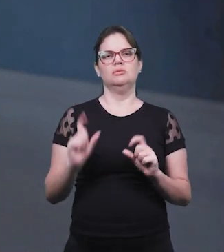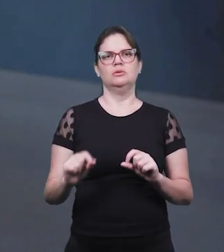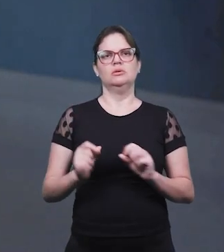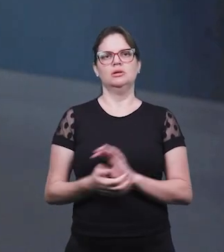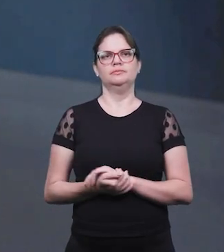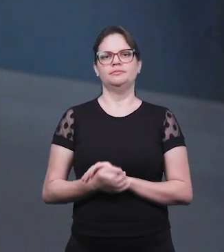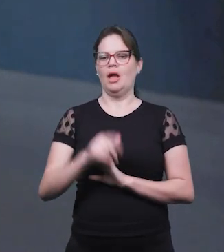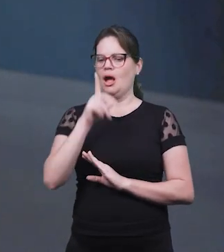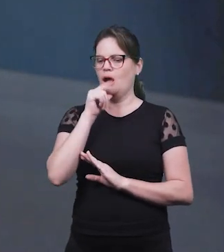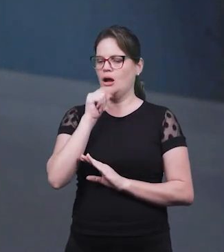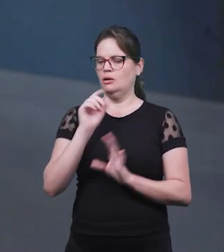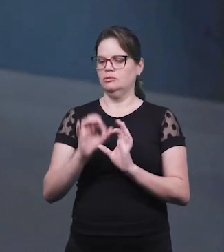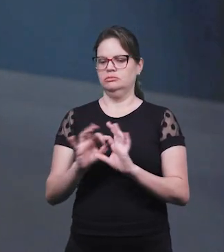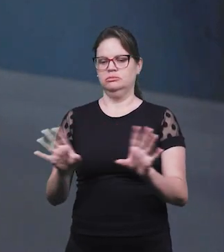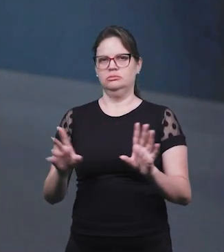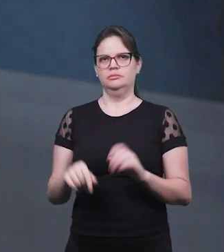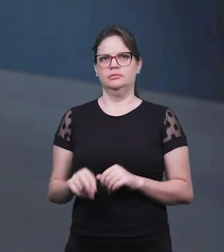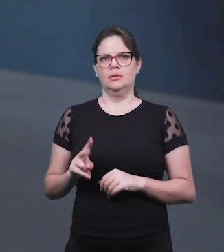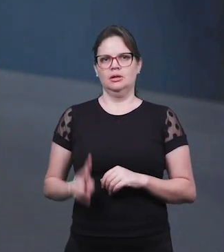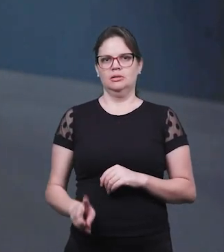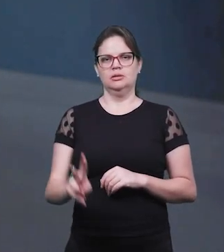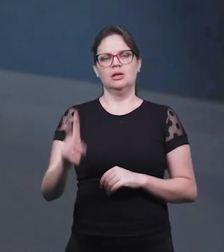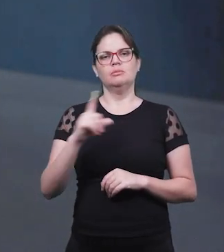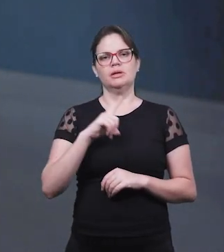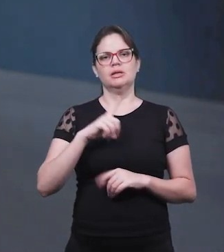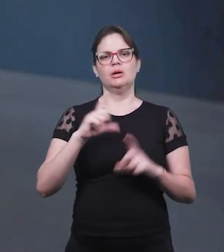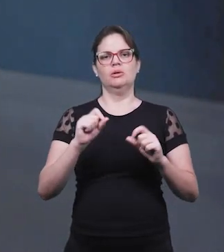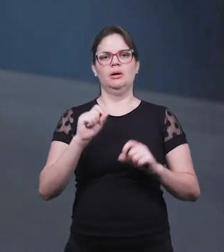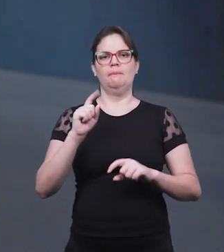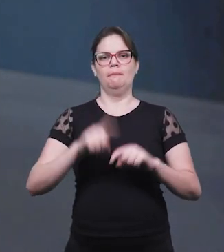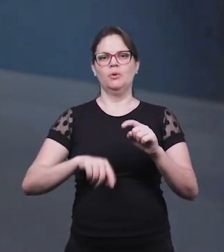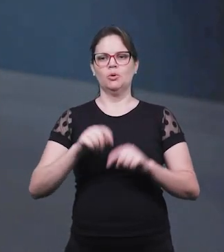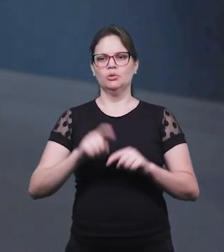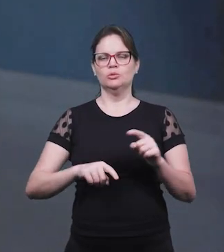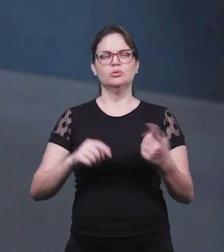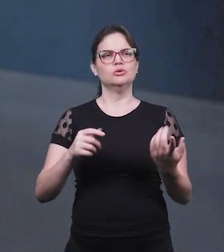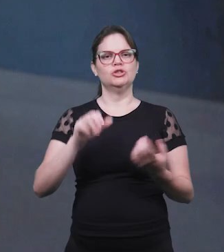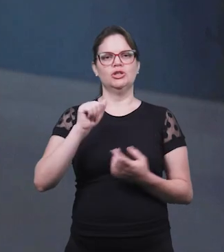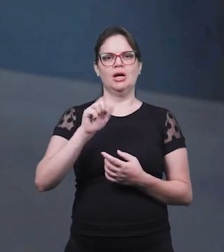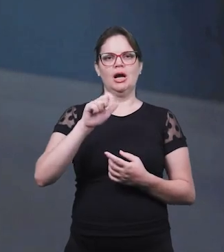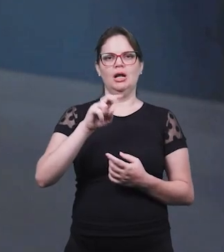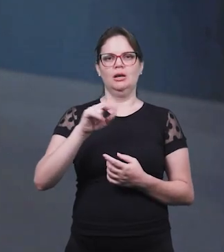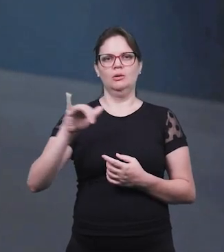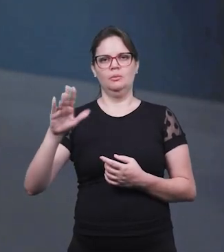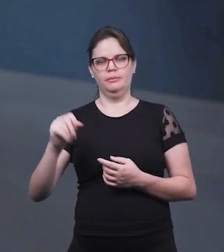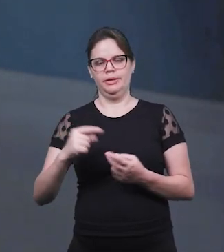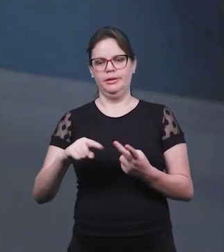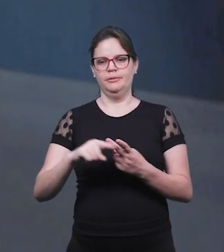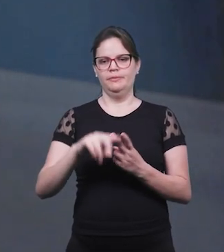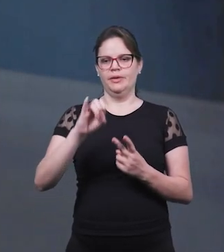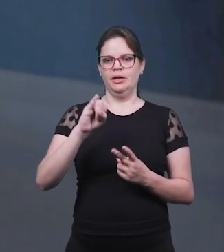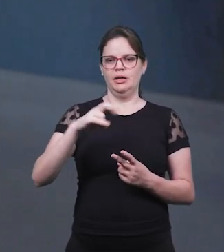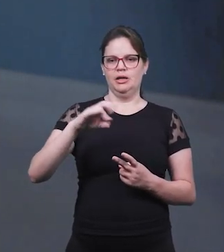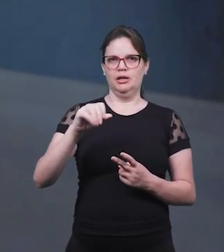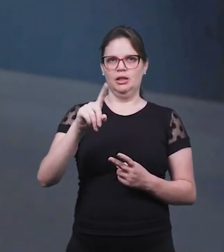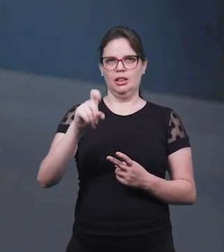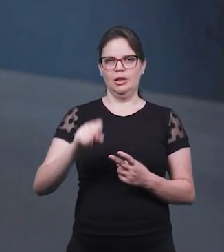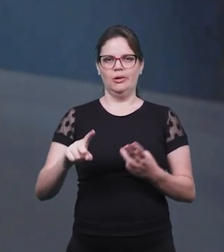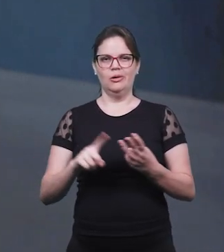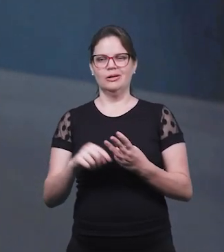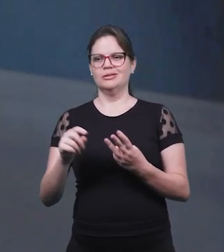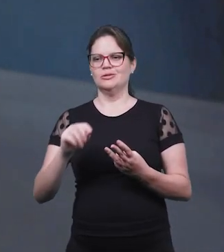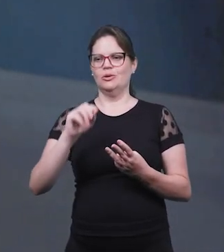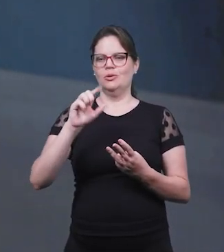para produtos hipoalergênicos, de alumínio, inox ou louça. Os outros, eles